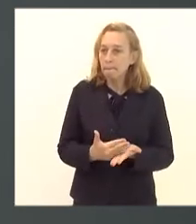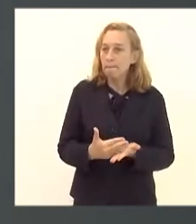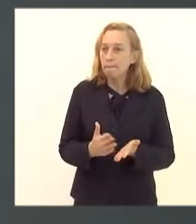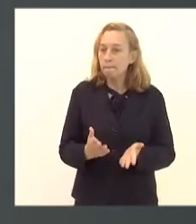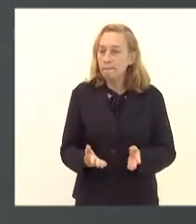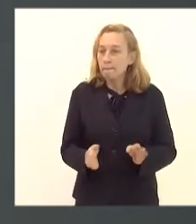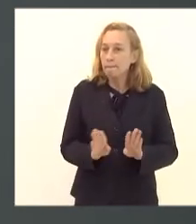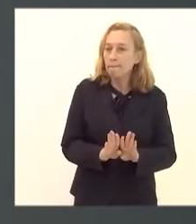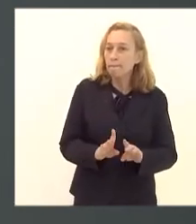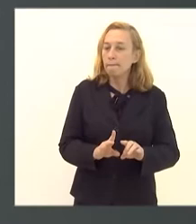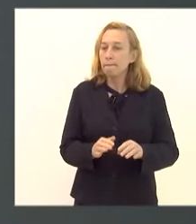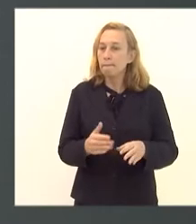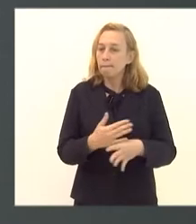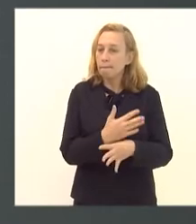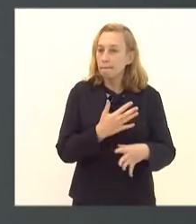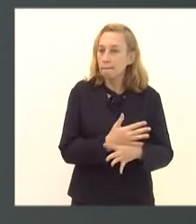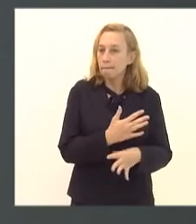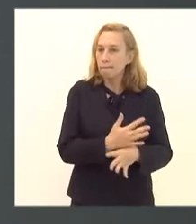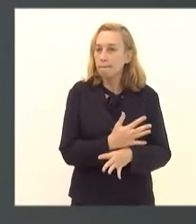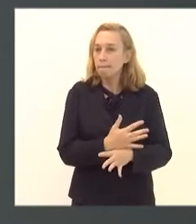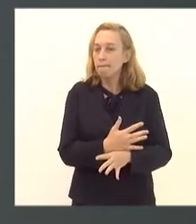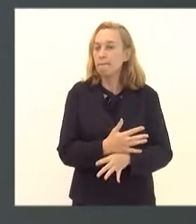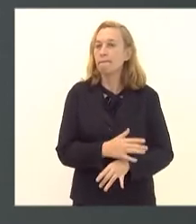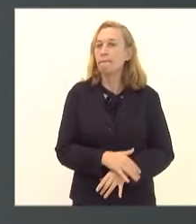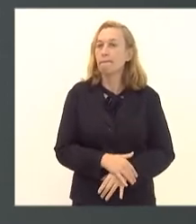que vai ter urbanização por cima